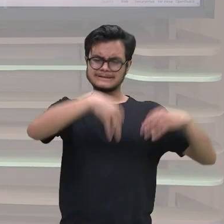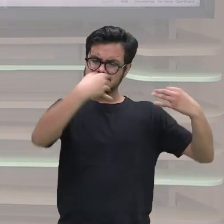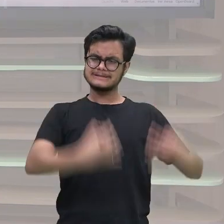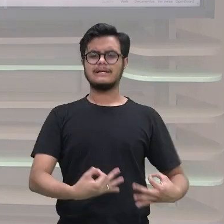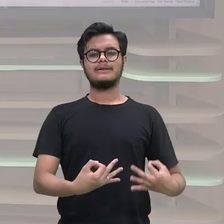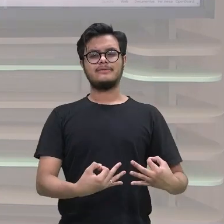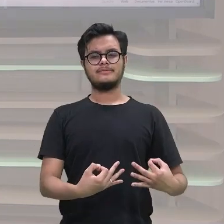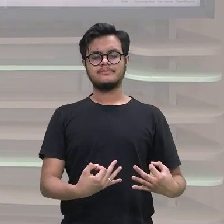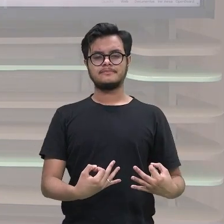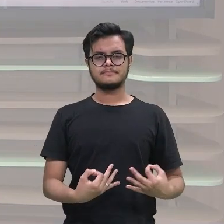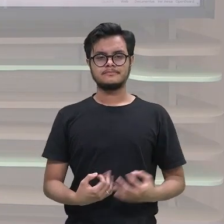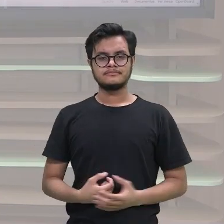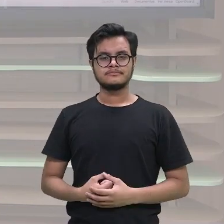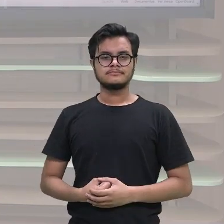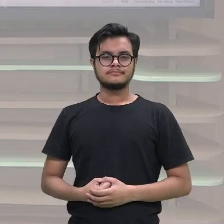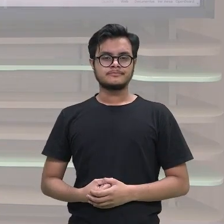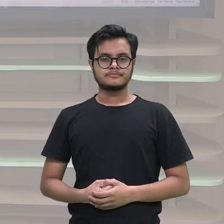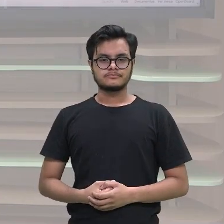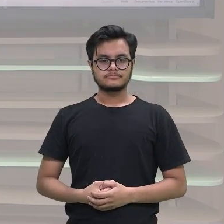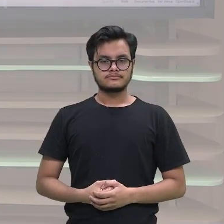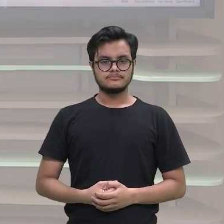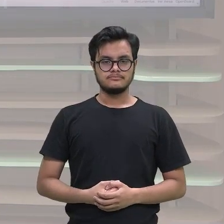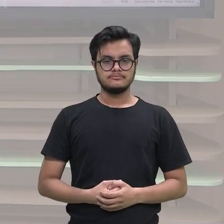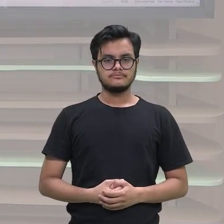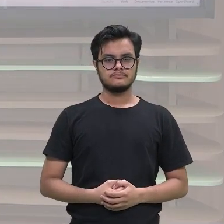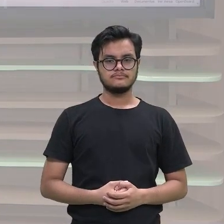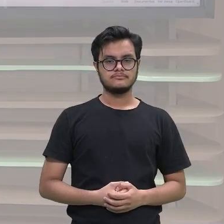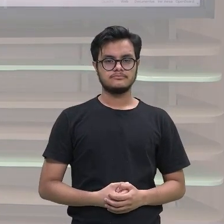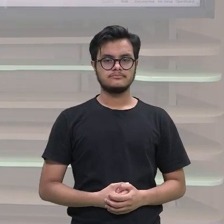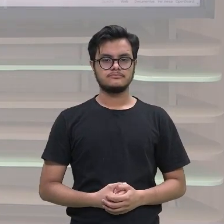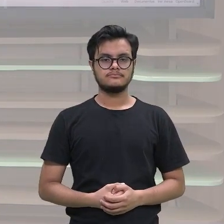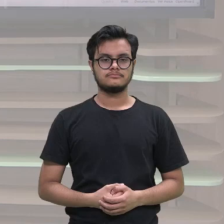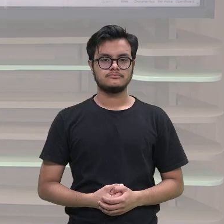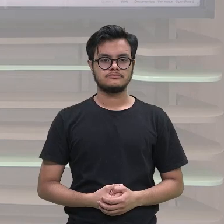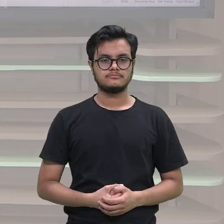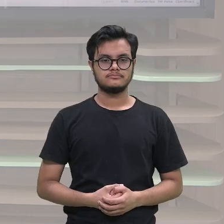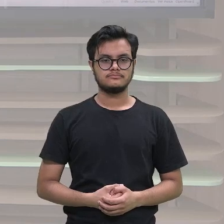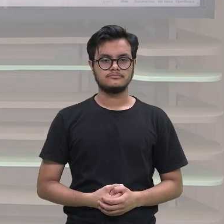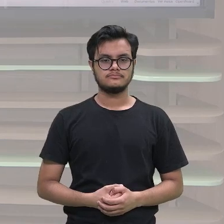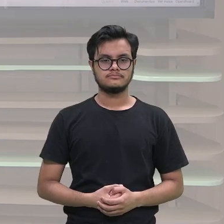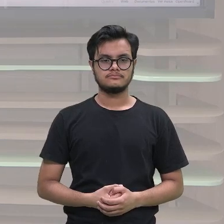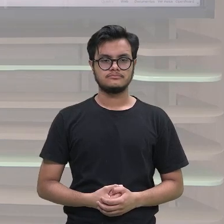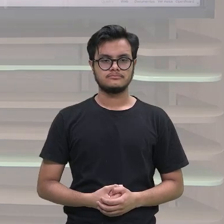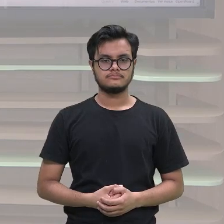certeza. O verbo está no modo indicativo, ok?